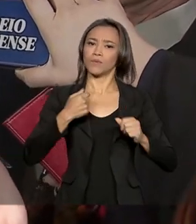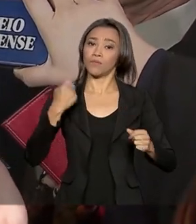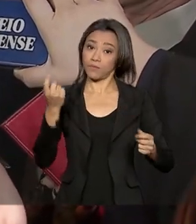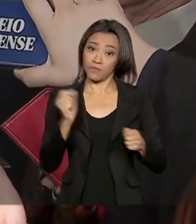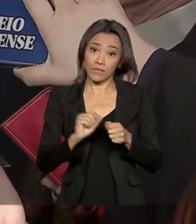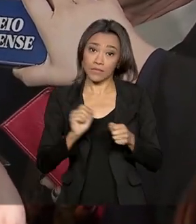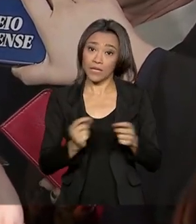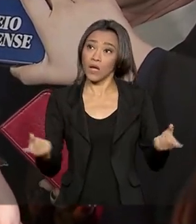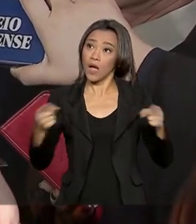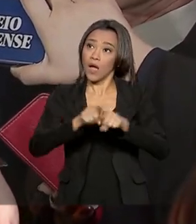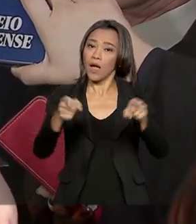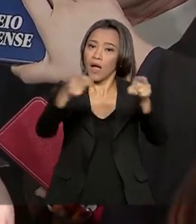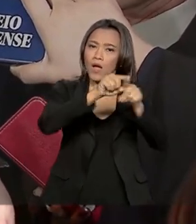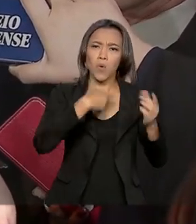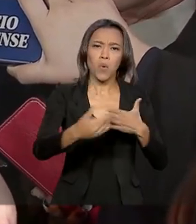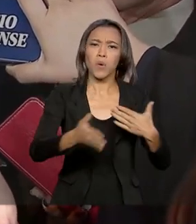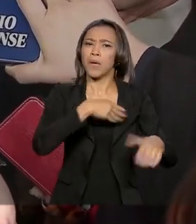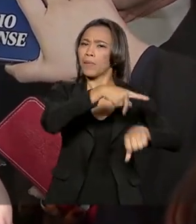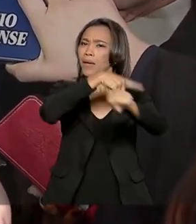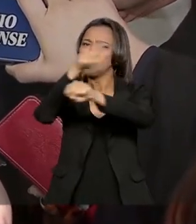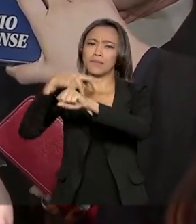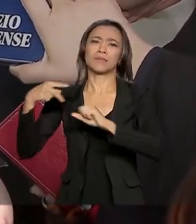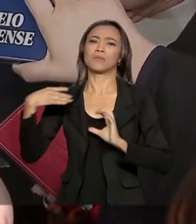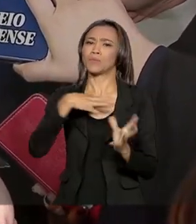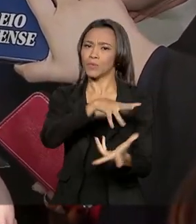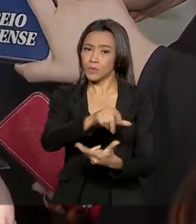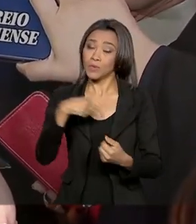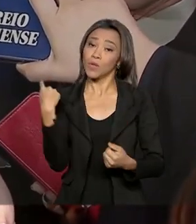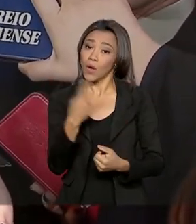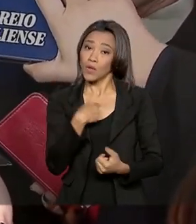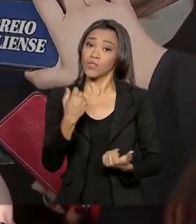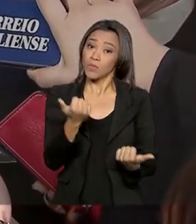cor como que é país do mundo estamos beneficiando os nossos respectivos povos